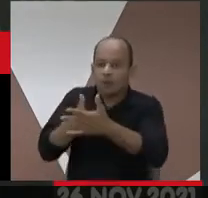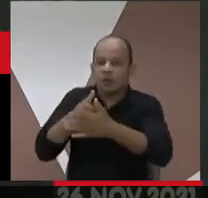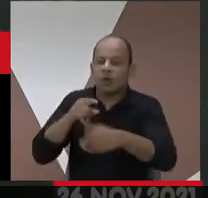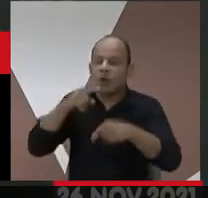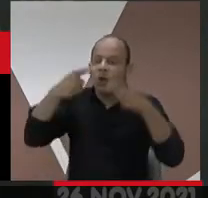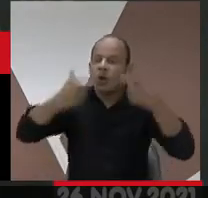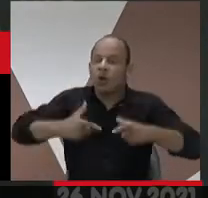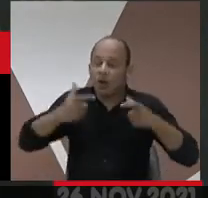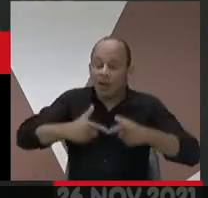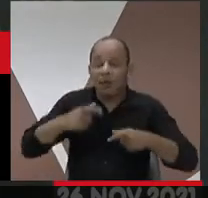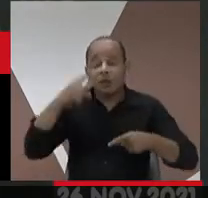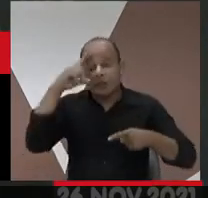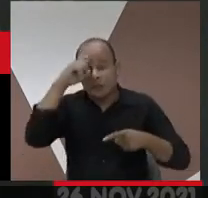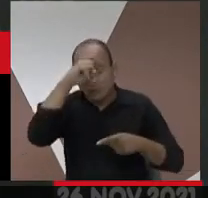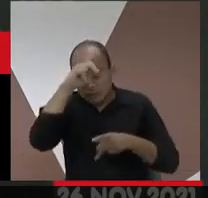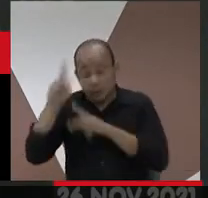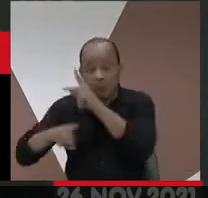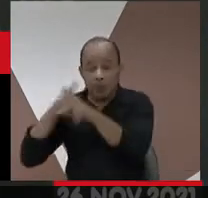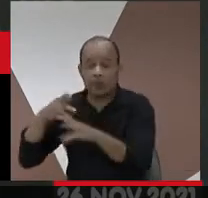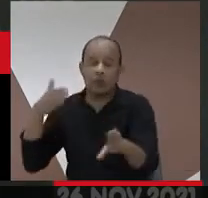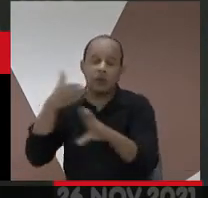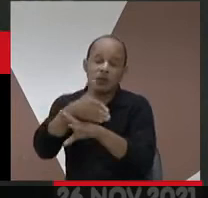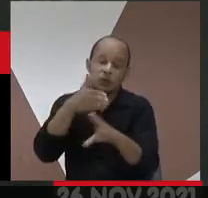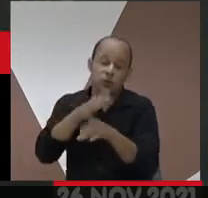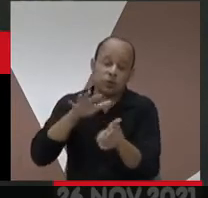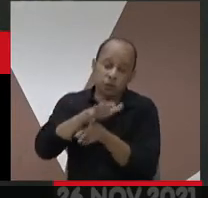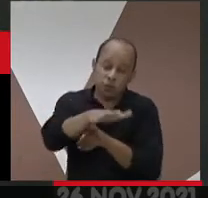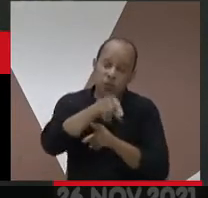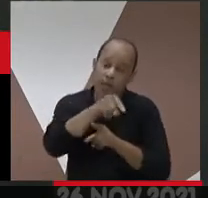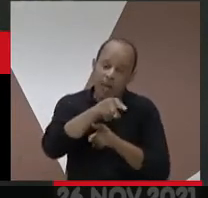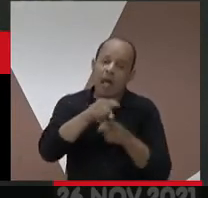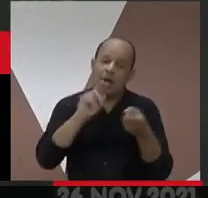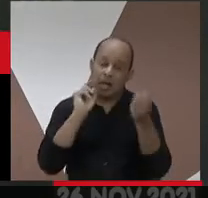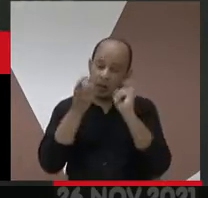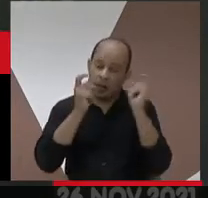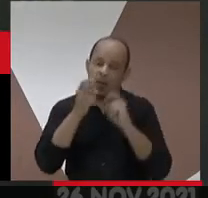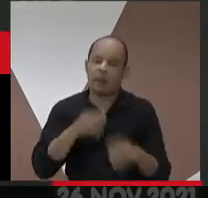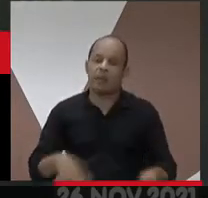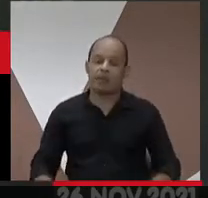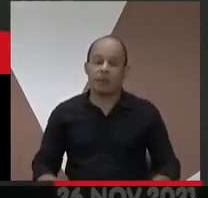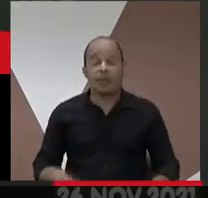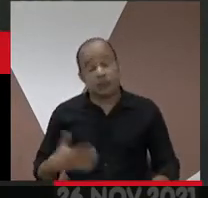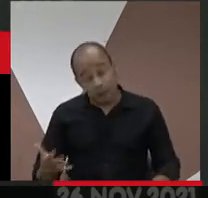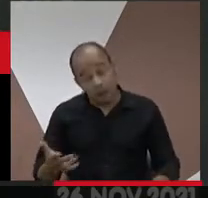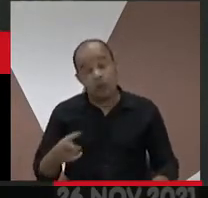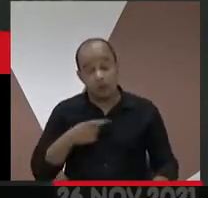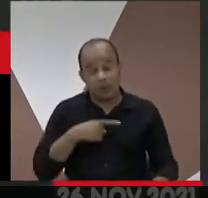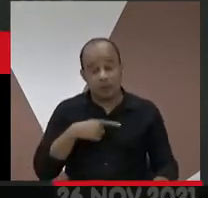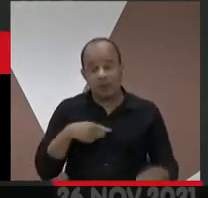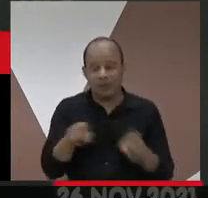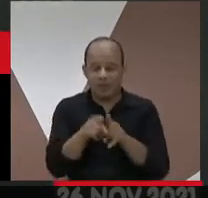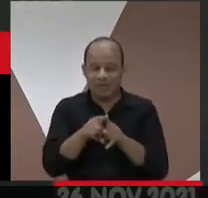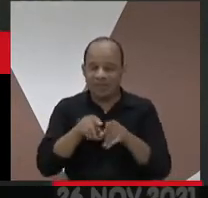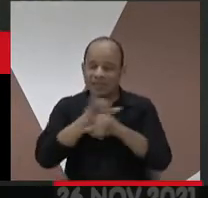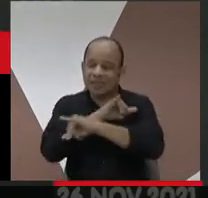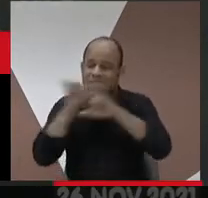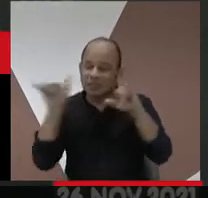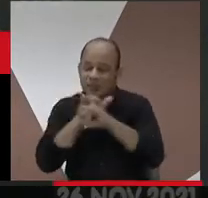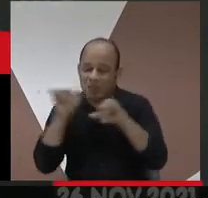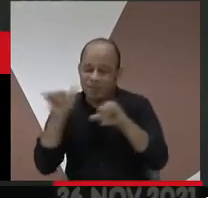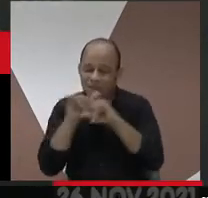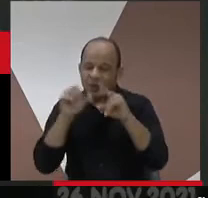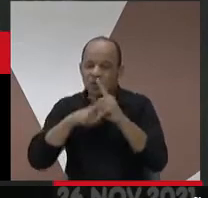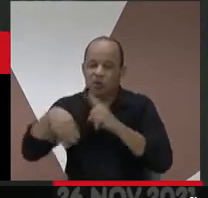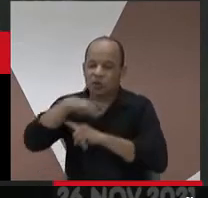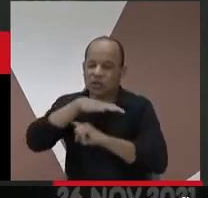de difícil acesso para a população das cidades da RMBH e sem um protocolo de divulgação social